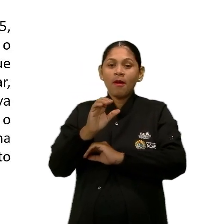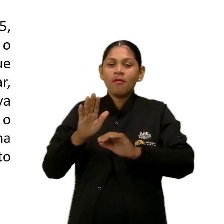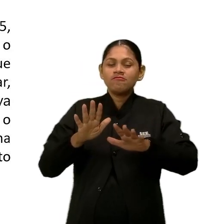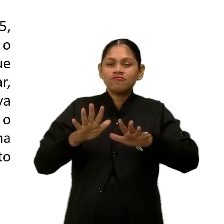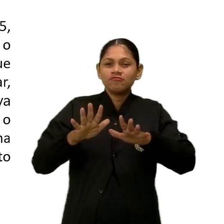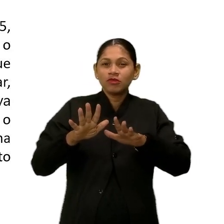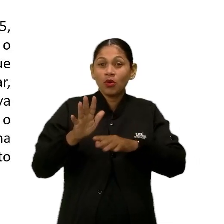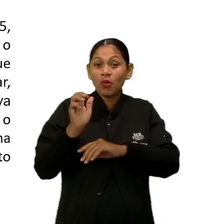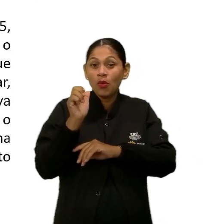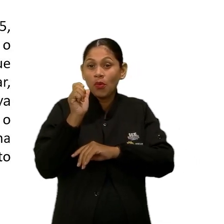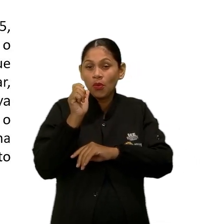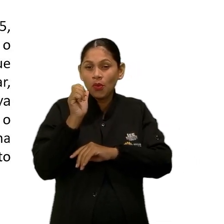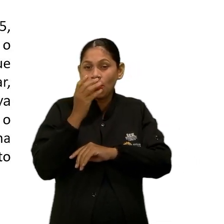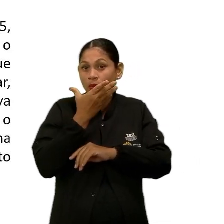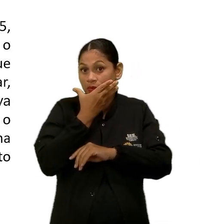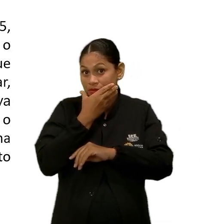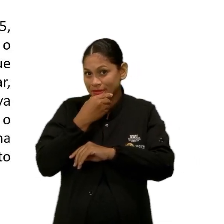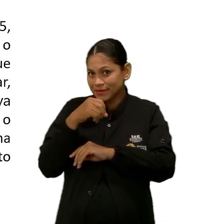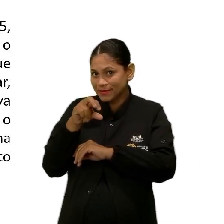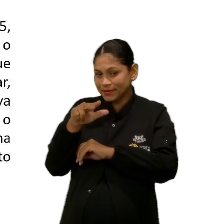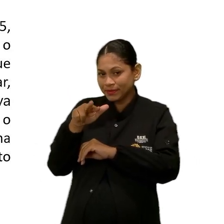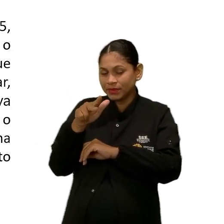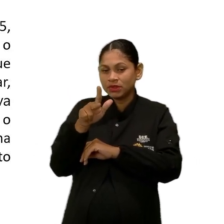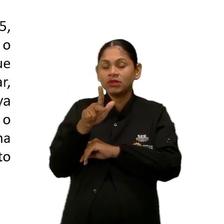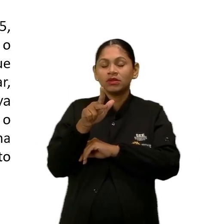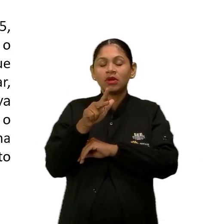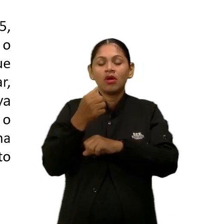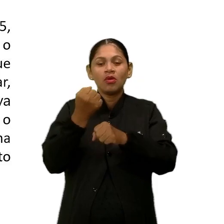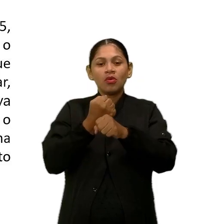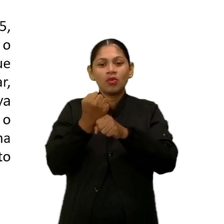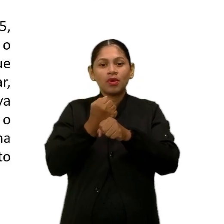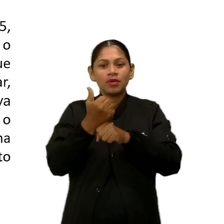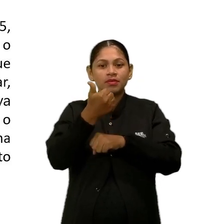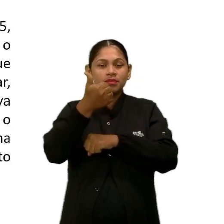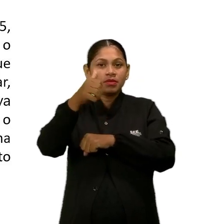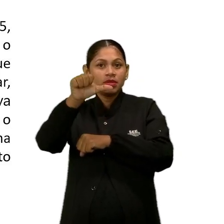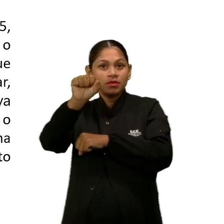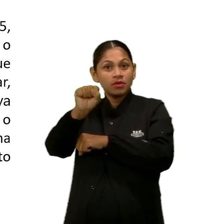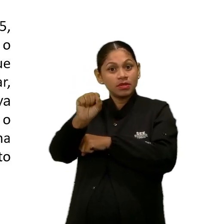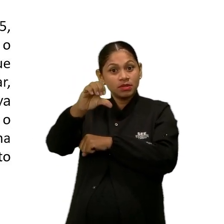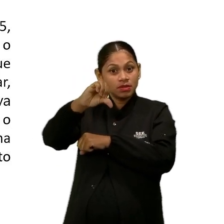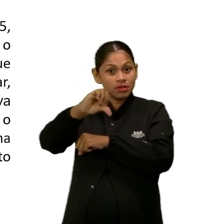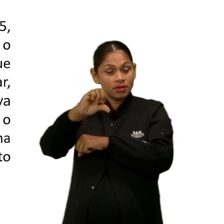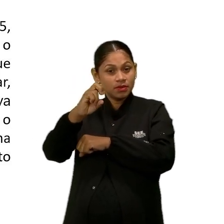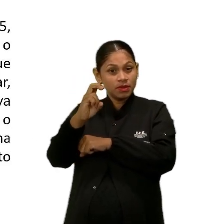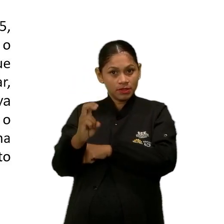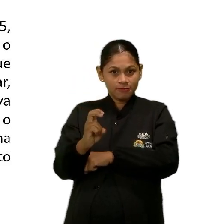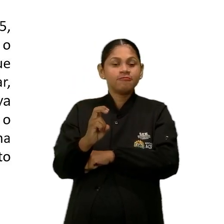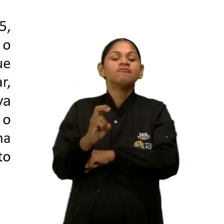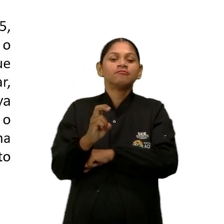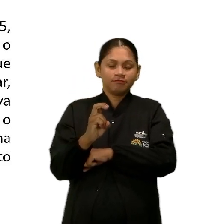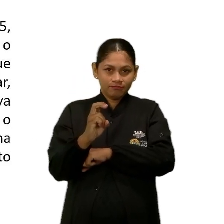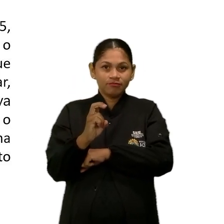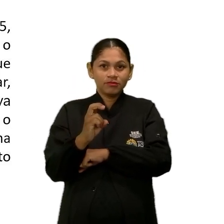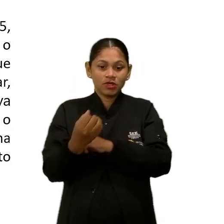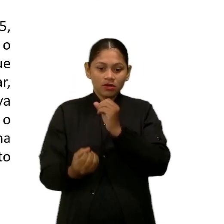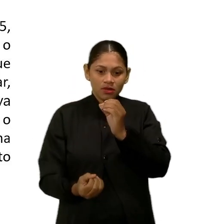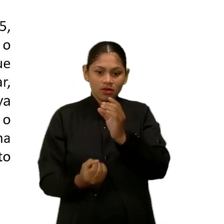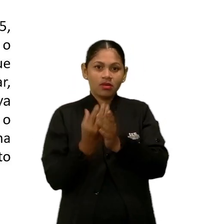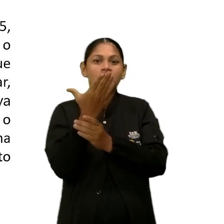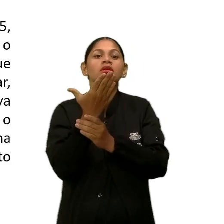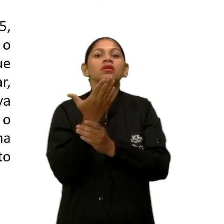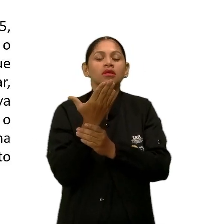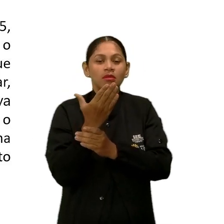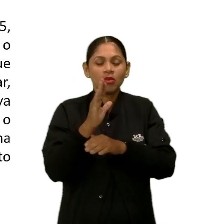os irmãos Lumière, em 1895, foram os responsáveis por criarem o